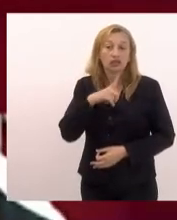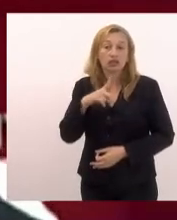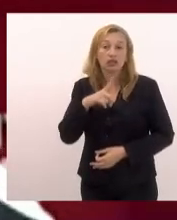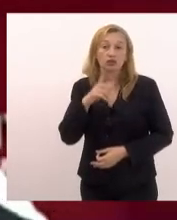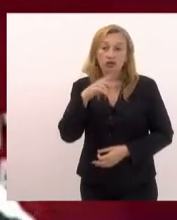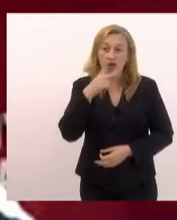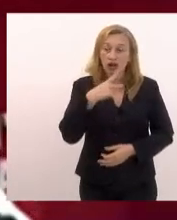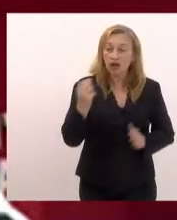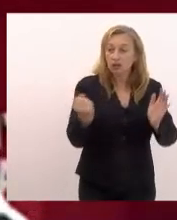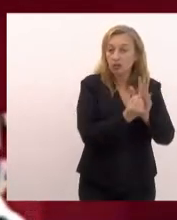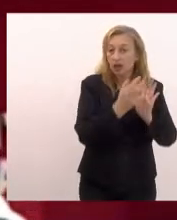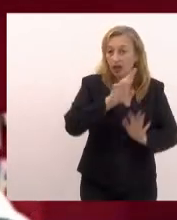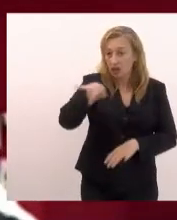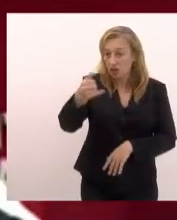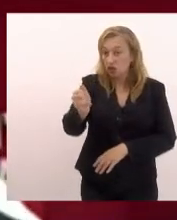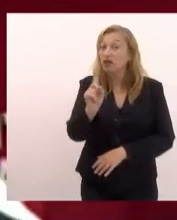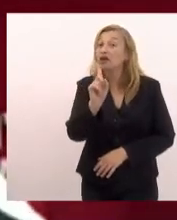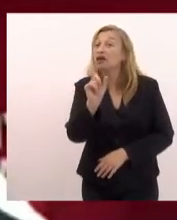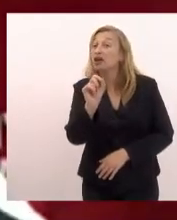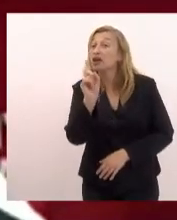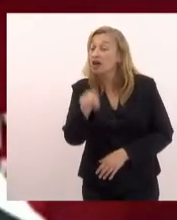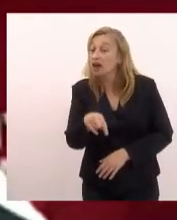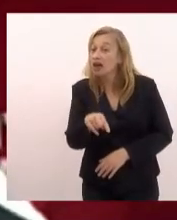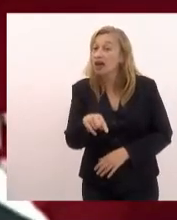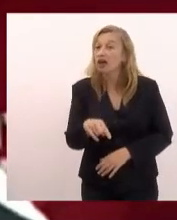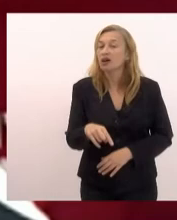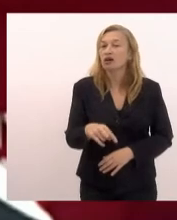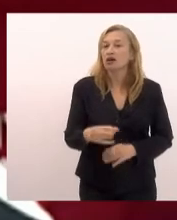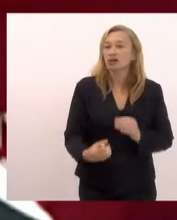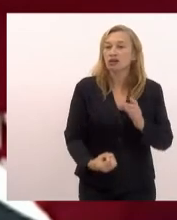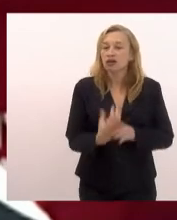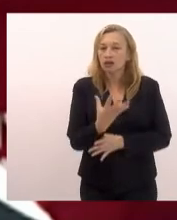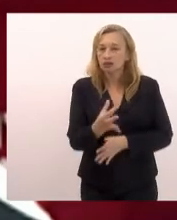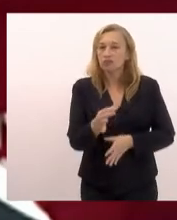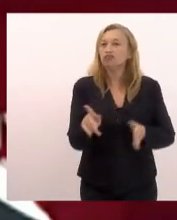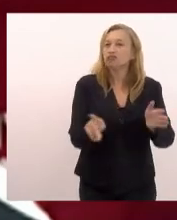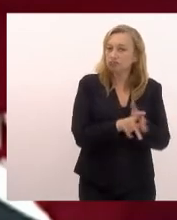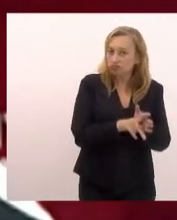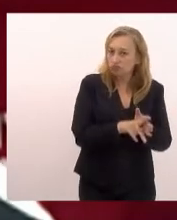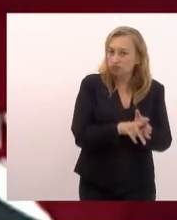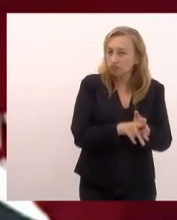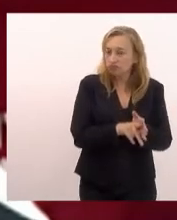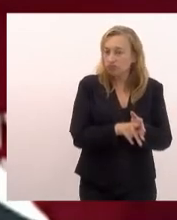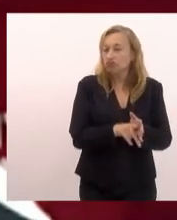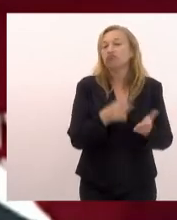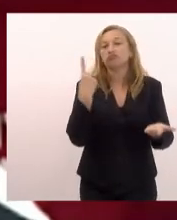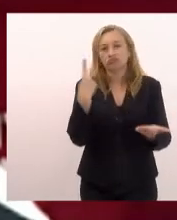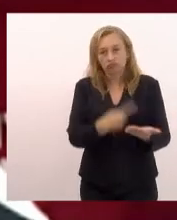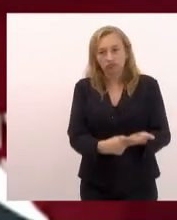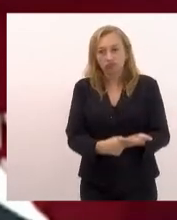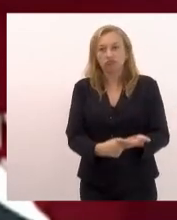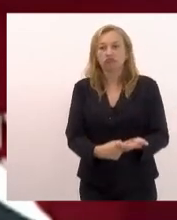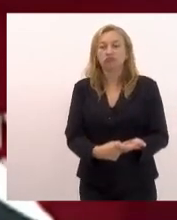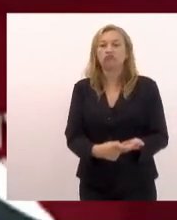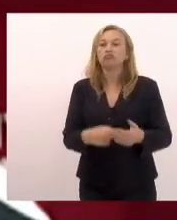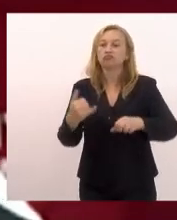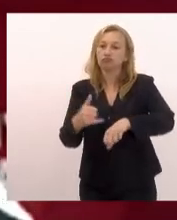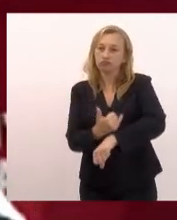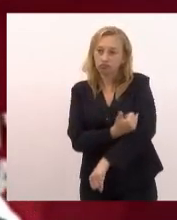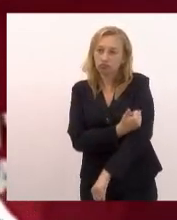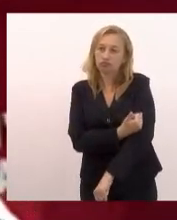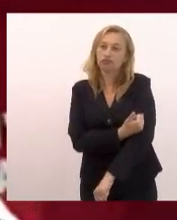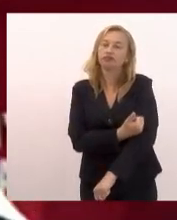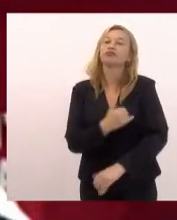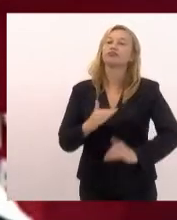no Pacto RJ, que é a construção de projetos que tenham compromisso com a infraestrutura e